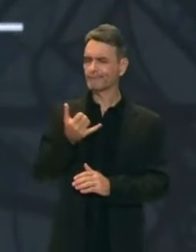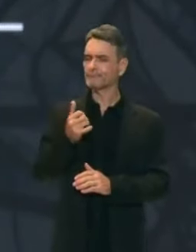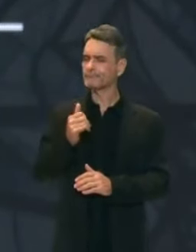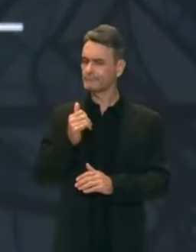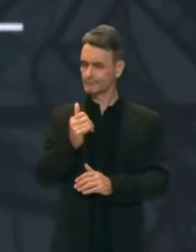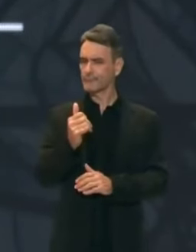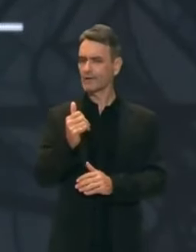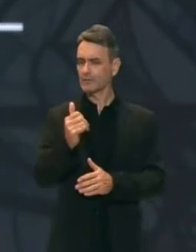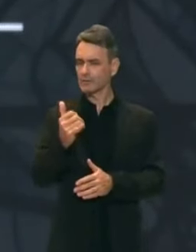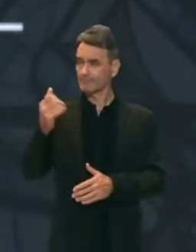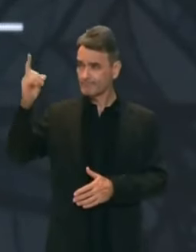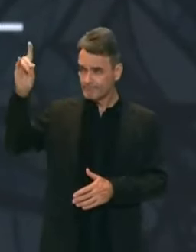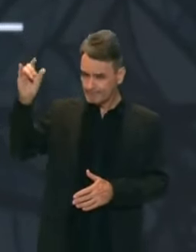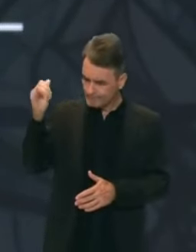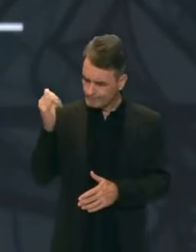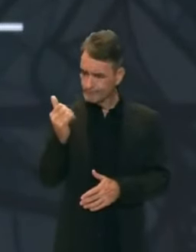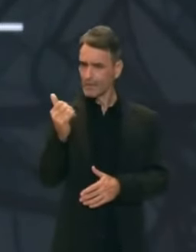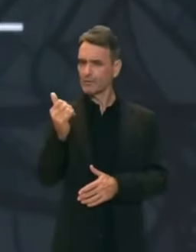a sabedoria